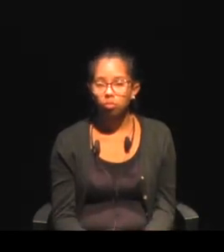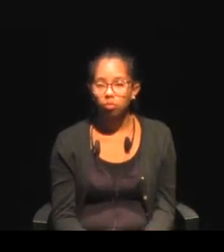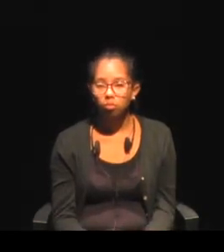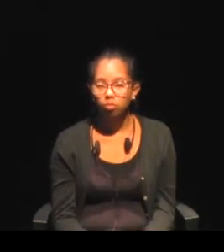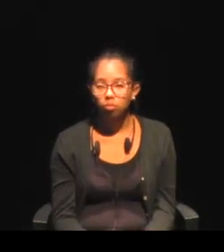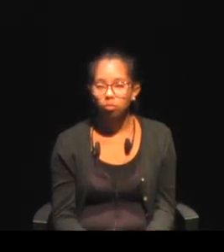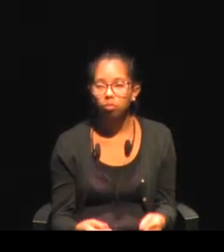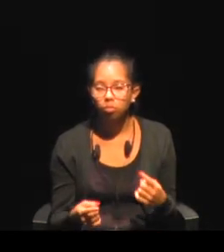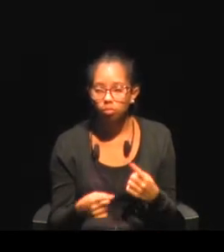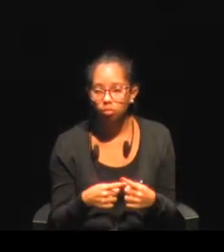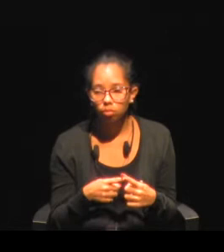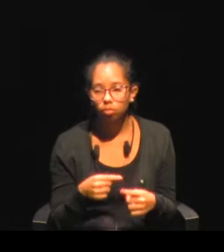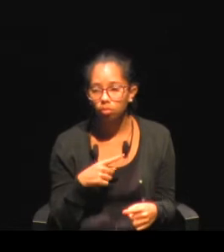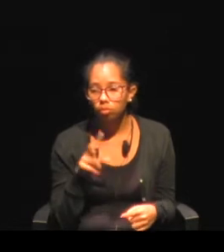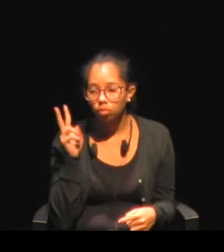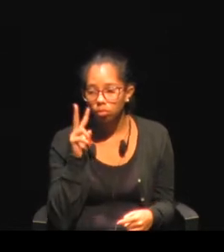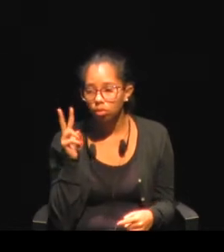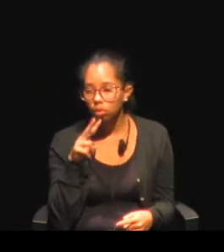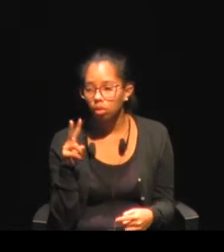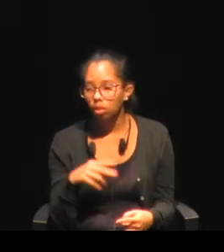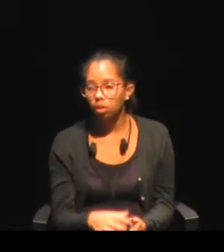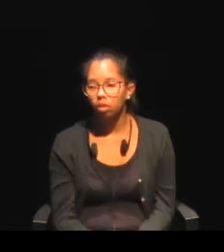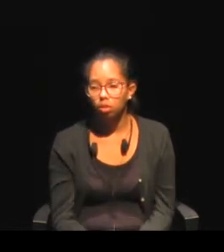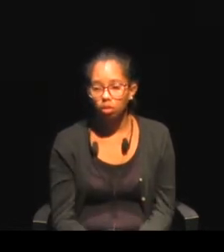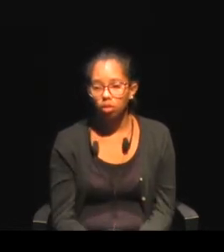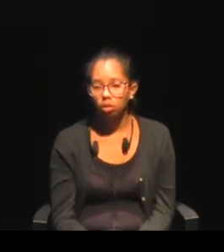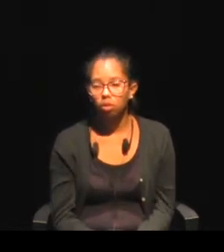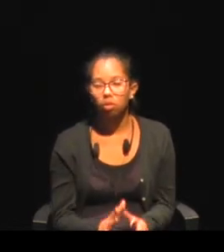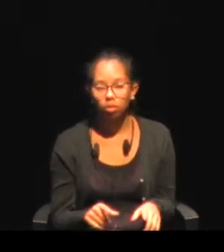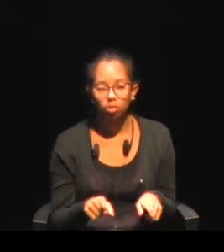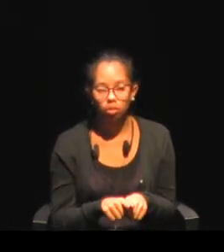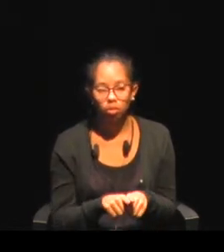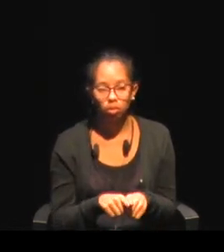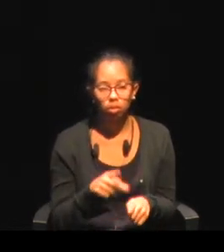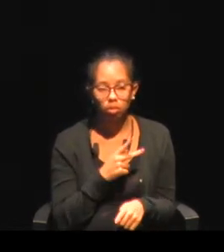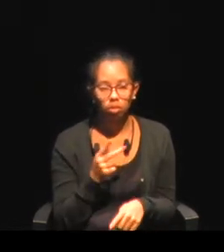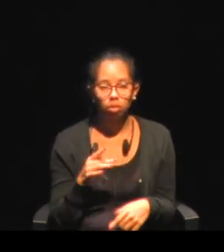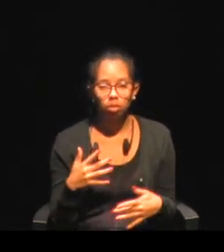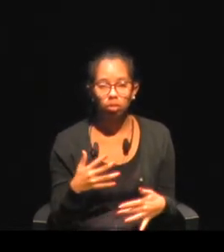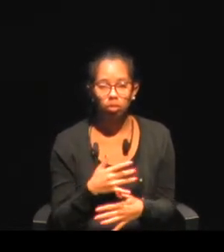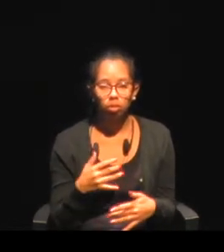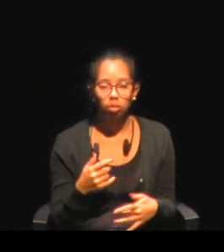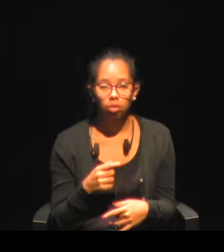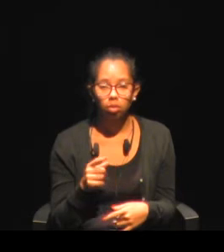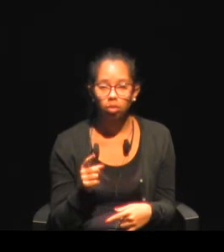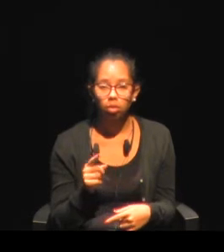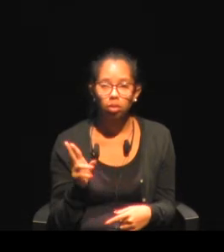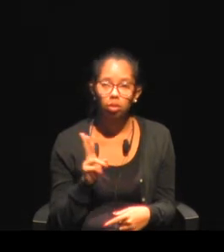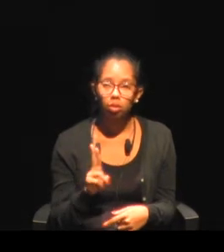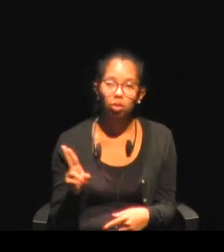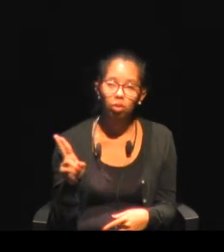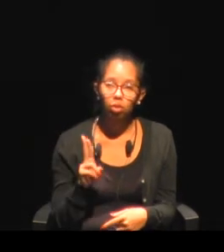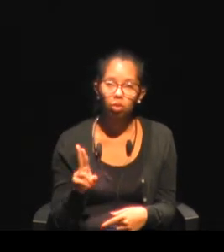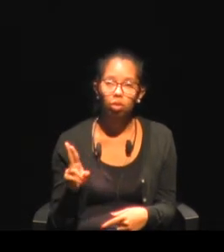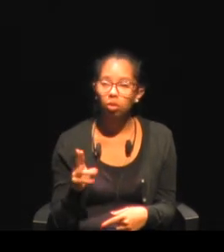Por todas essas razões aí da sua história. Mas, ao mesmo tempo, as pessoas da cidade têm